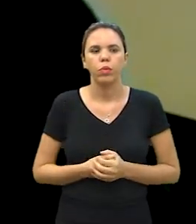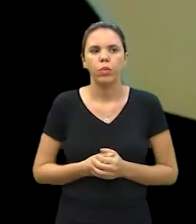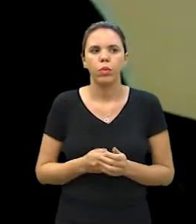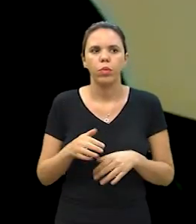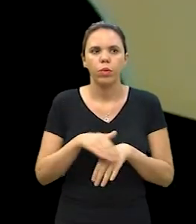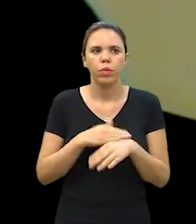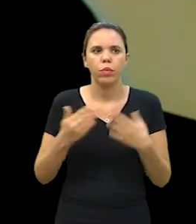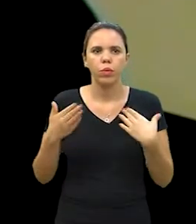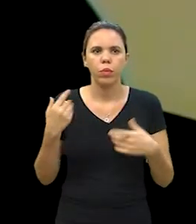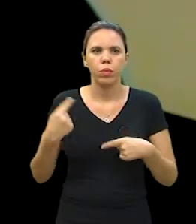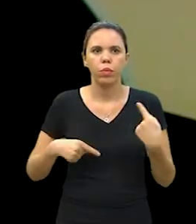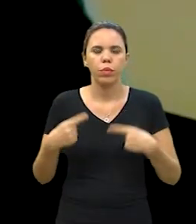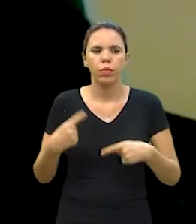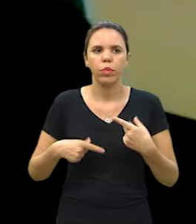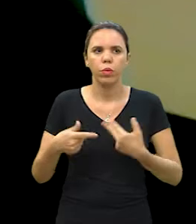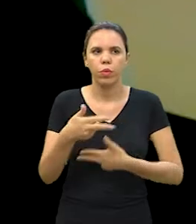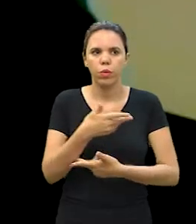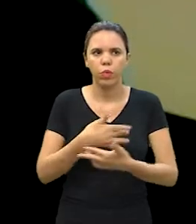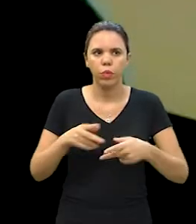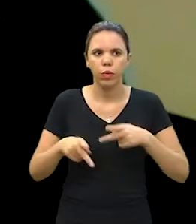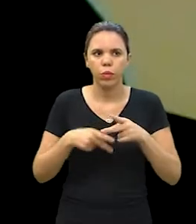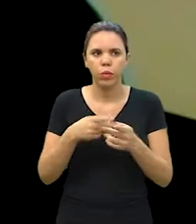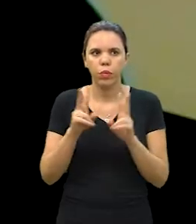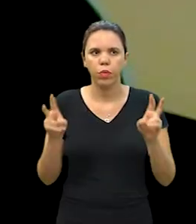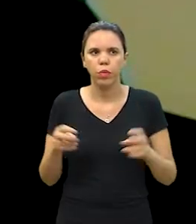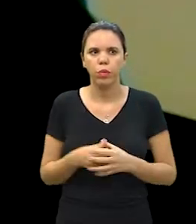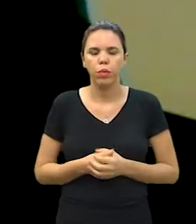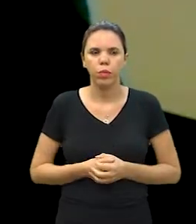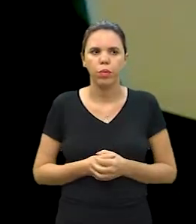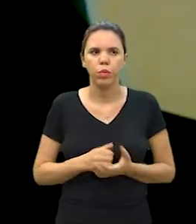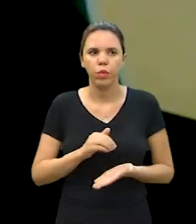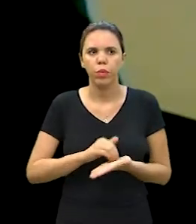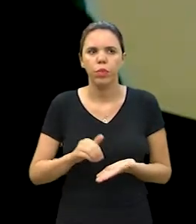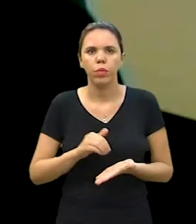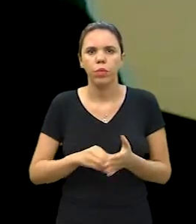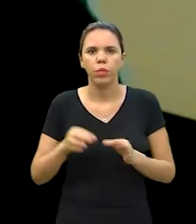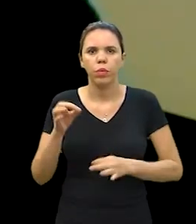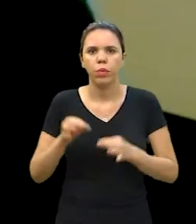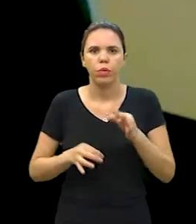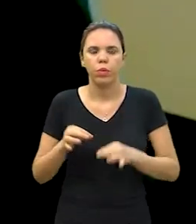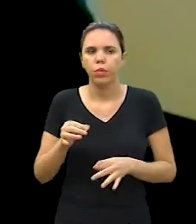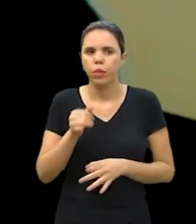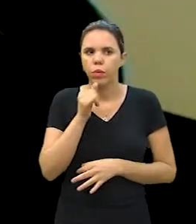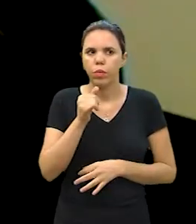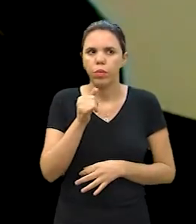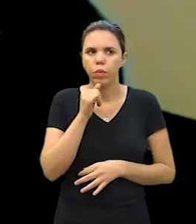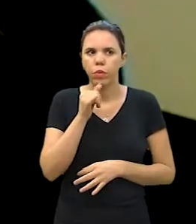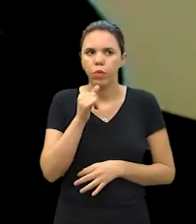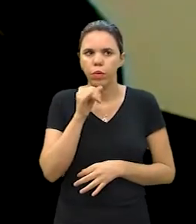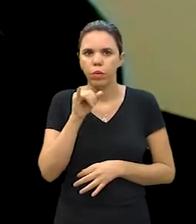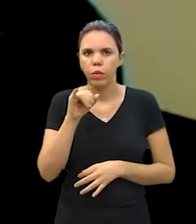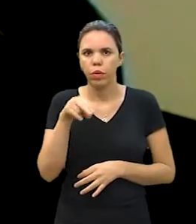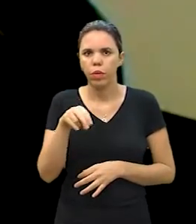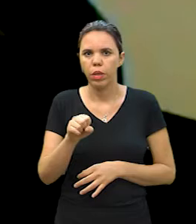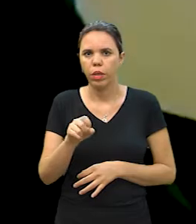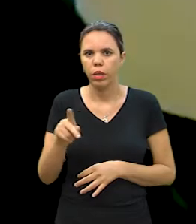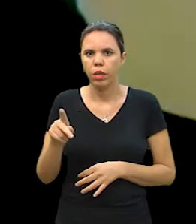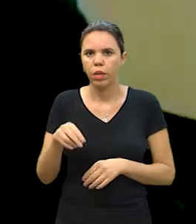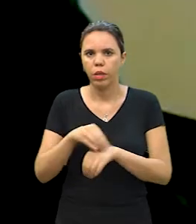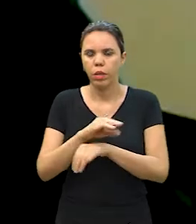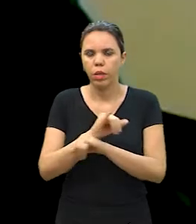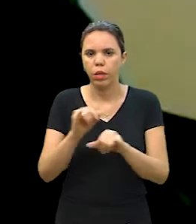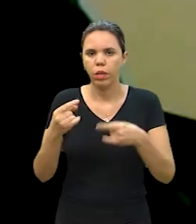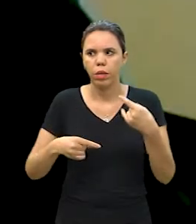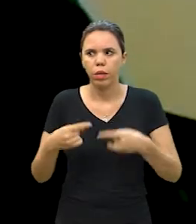para conversar, discutir com diversos públicos sobre isso. A Secretaria de Justiça, por exemplo, com o IMESC, vai levar